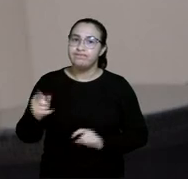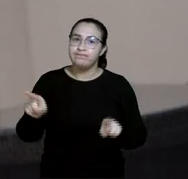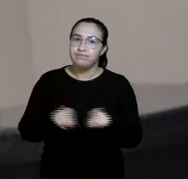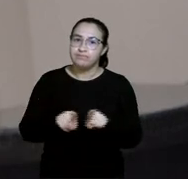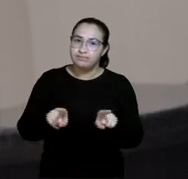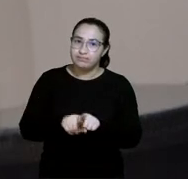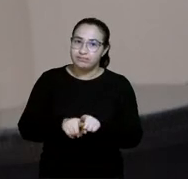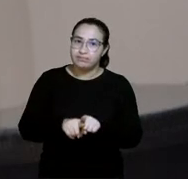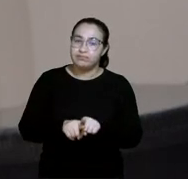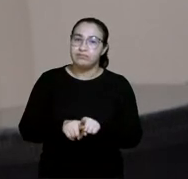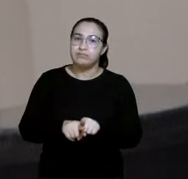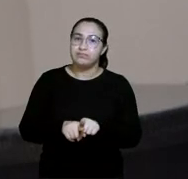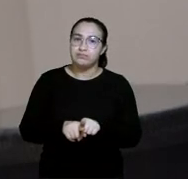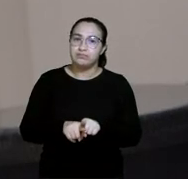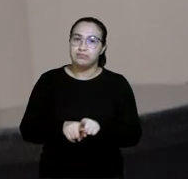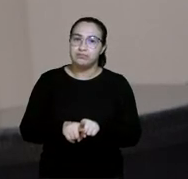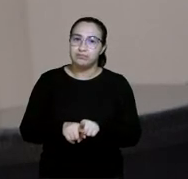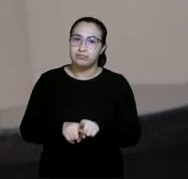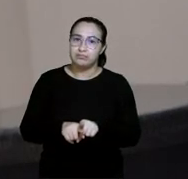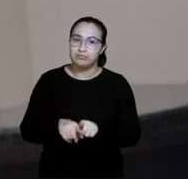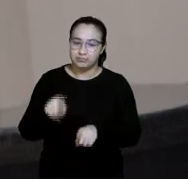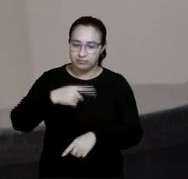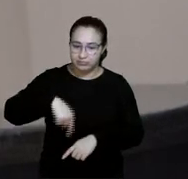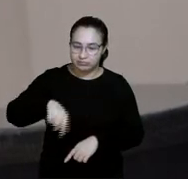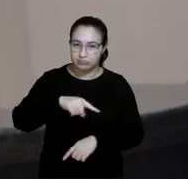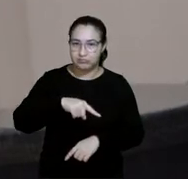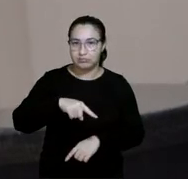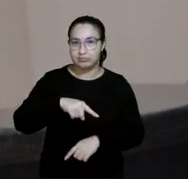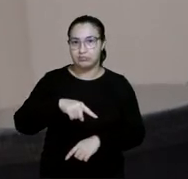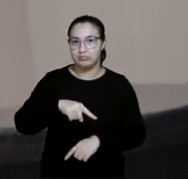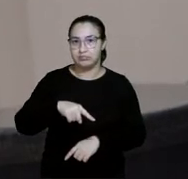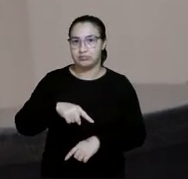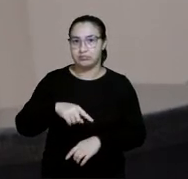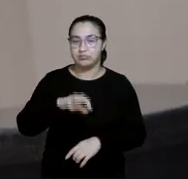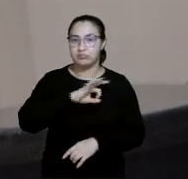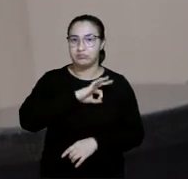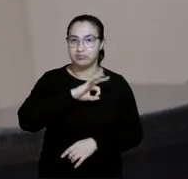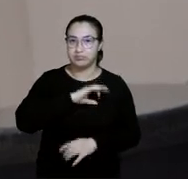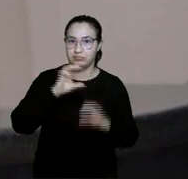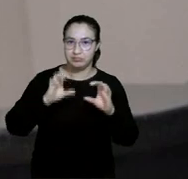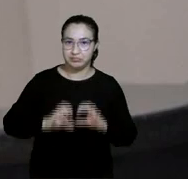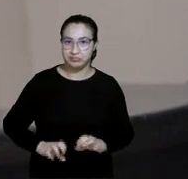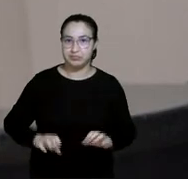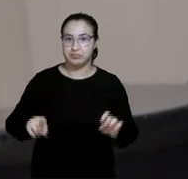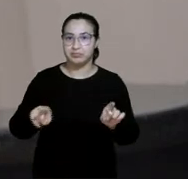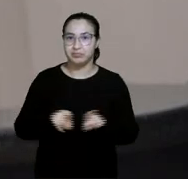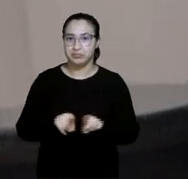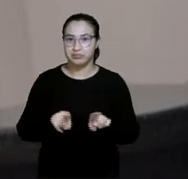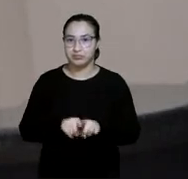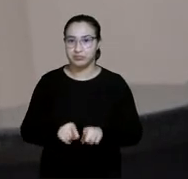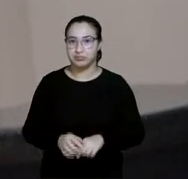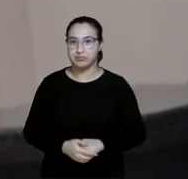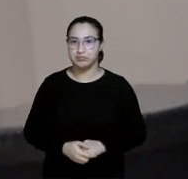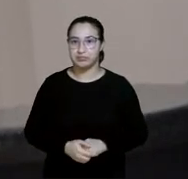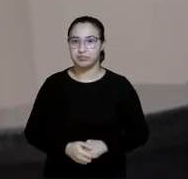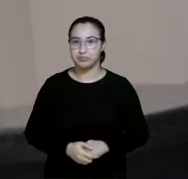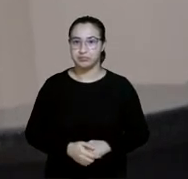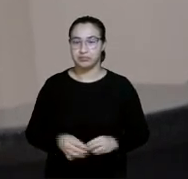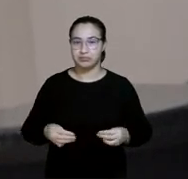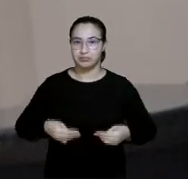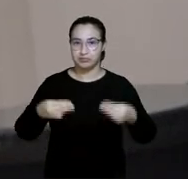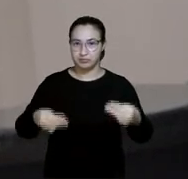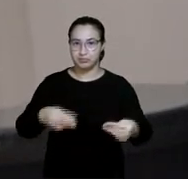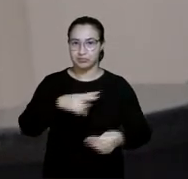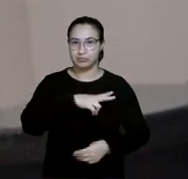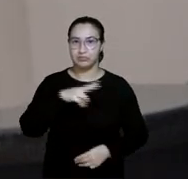de requerimento e da nossa manifestação, tanto à Polícia Civil quanto ao Ministério Público,